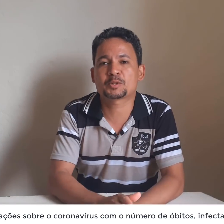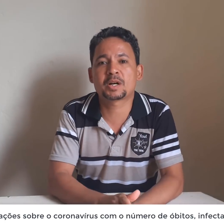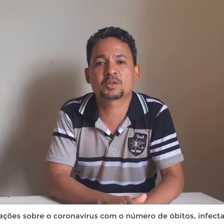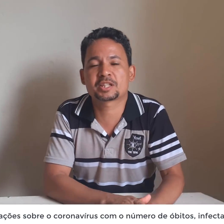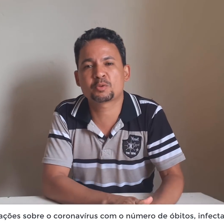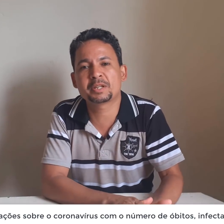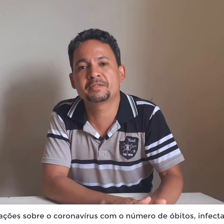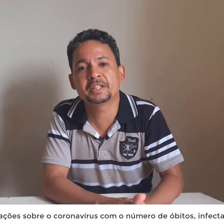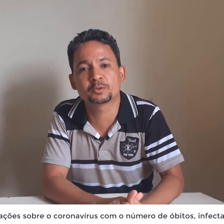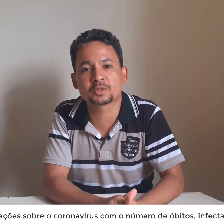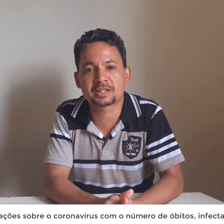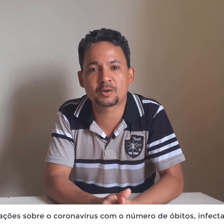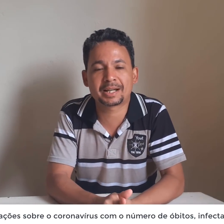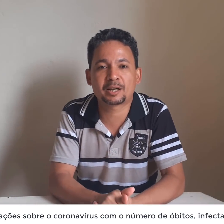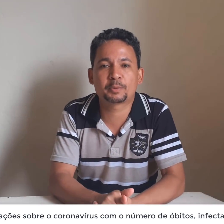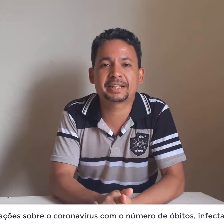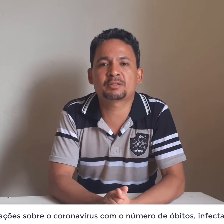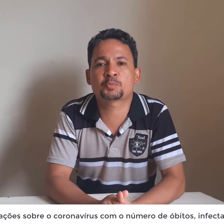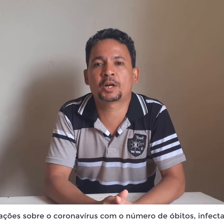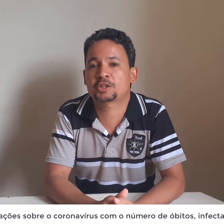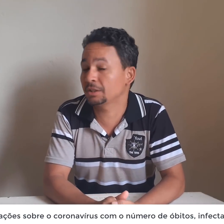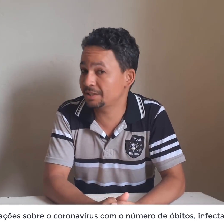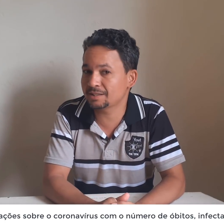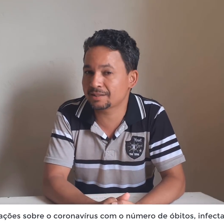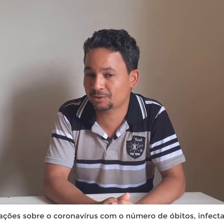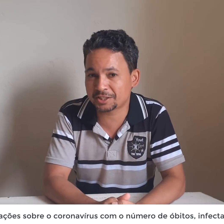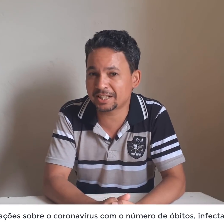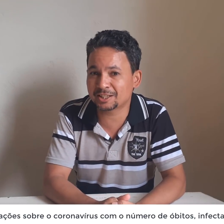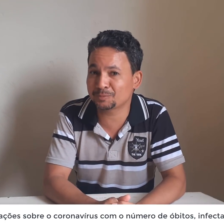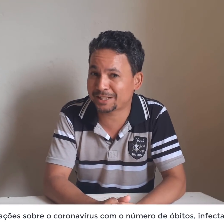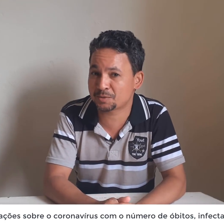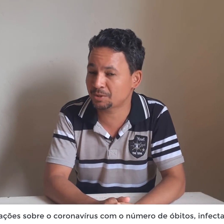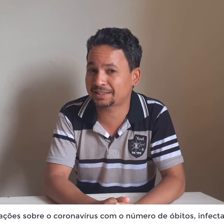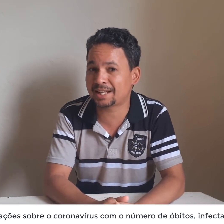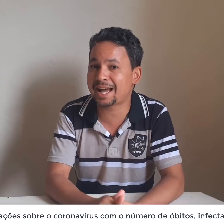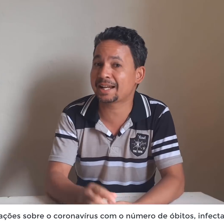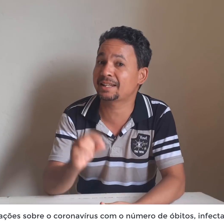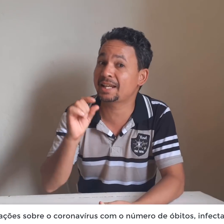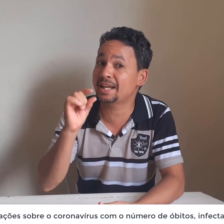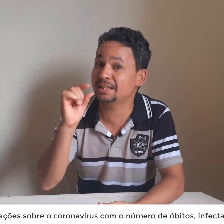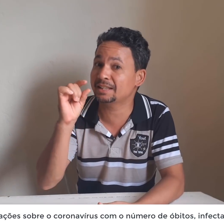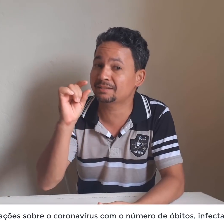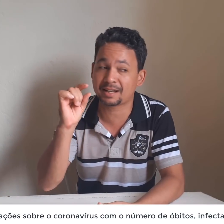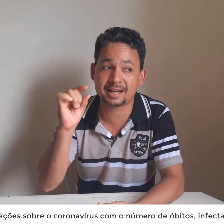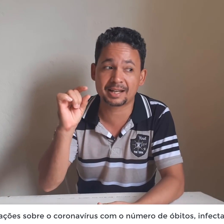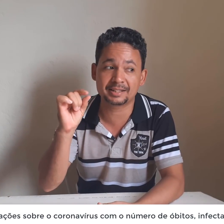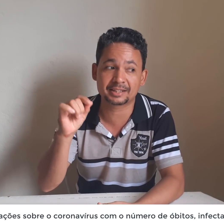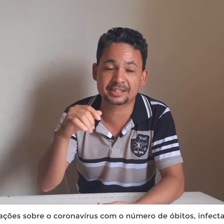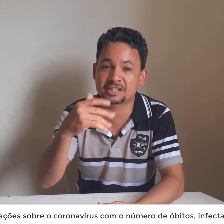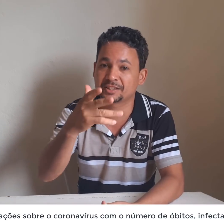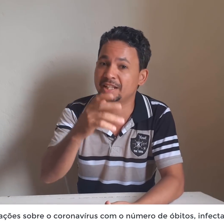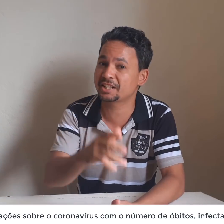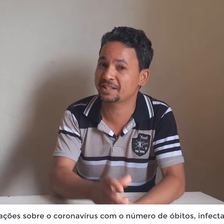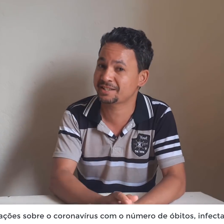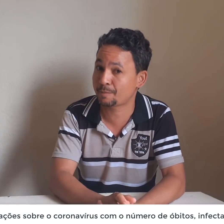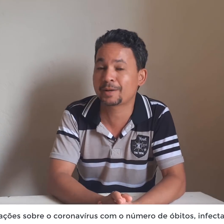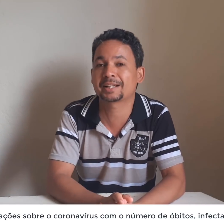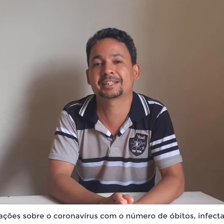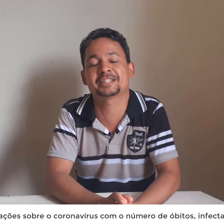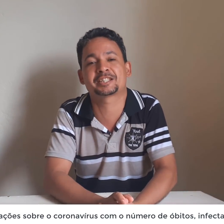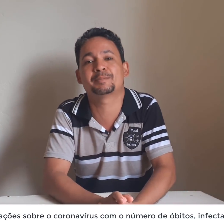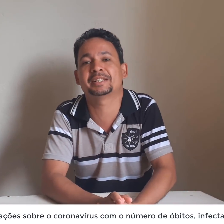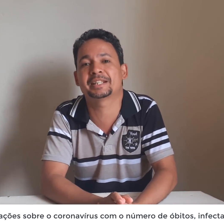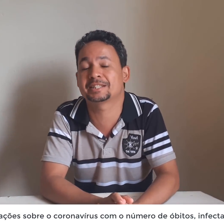Olá pessoal, sejam bem-vindos ao canal Periquita Esporte e Notícias. Estou chegando para te mostrar aquele detalhe que a gente deixa